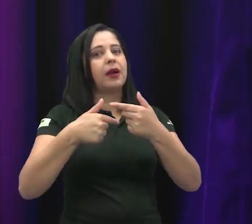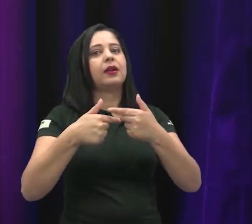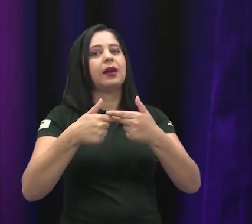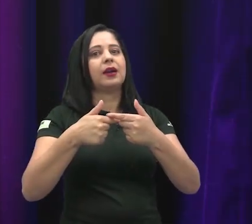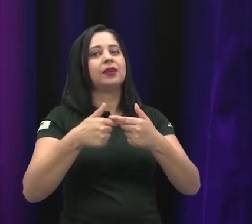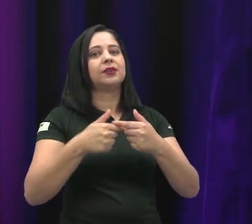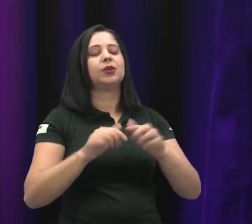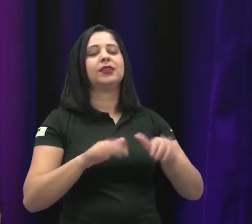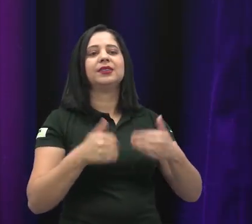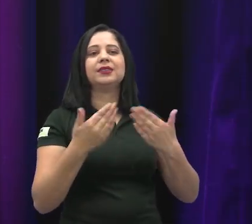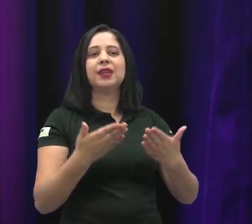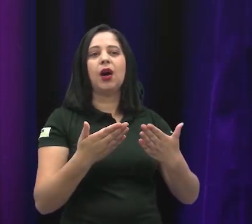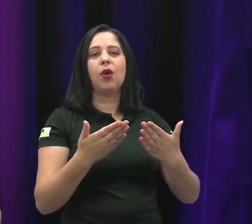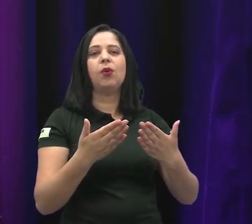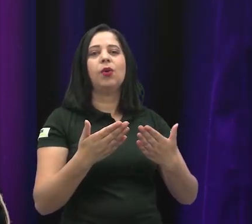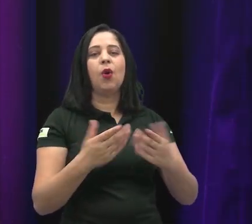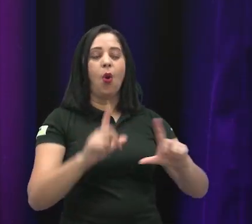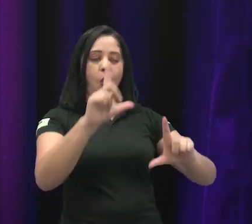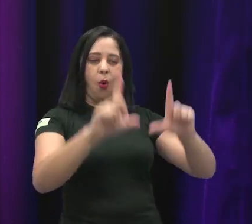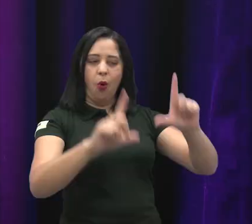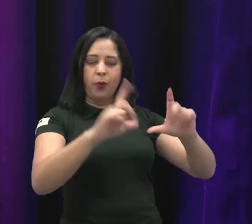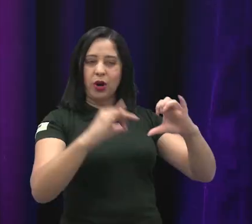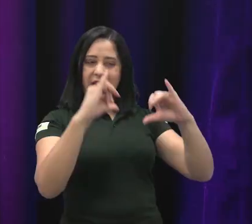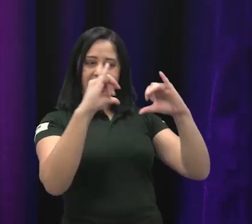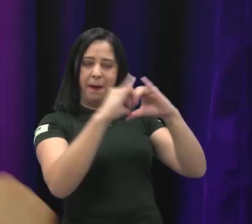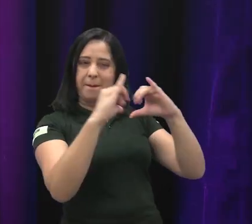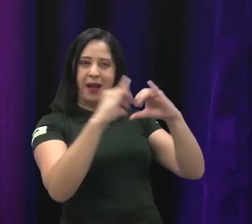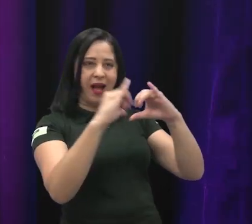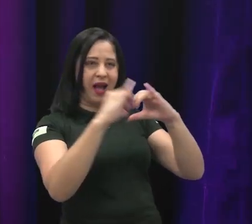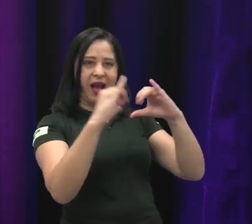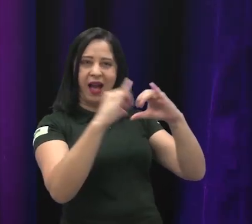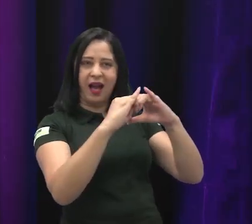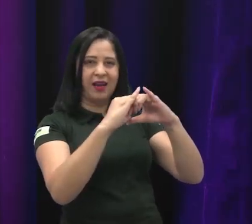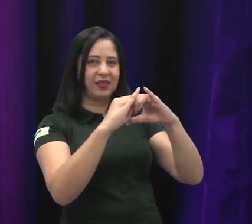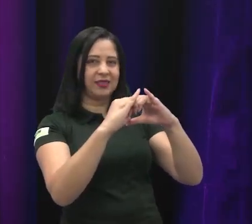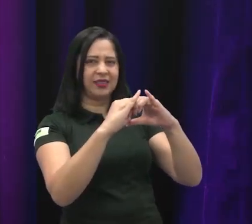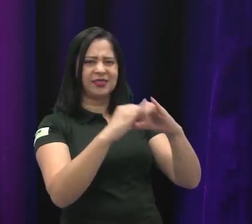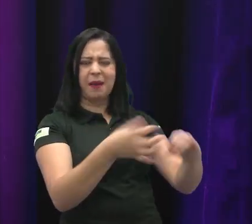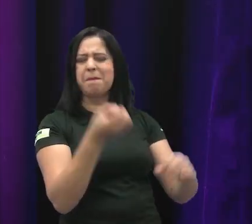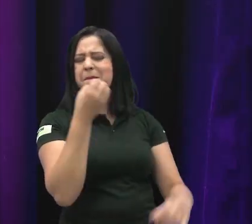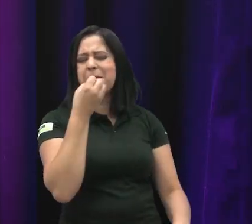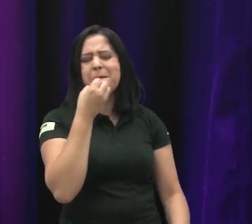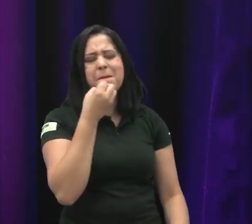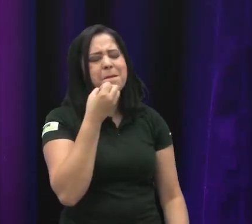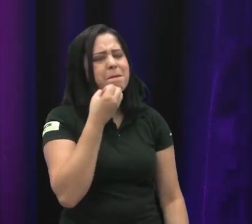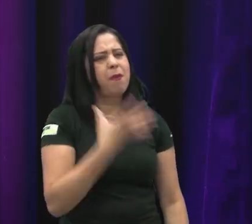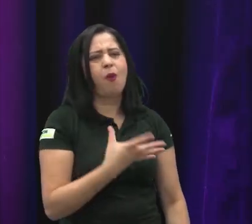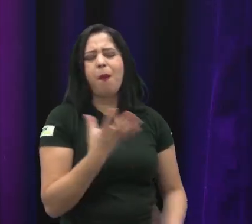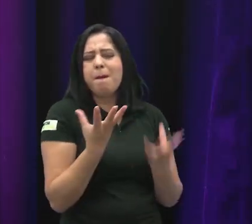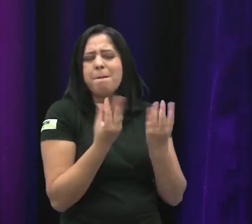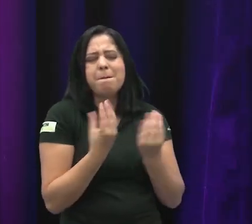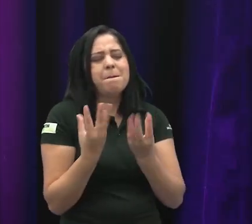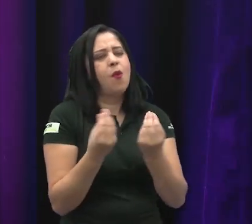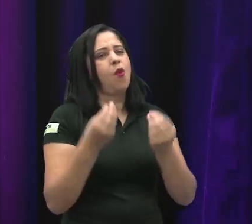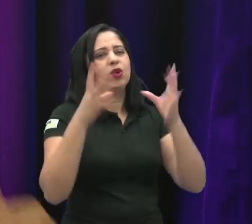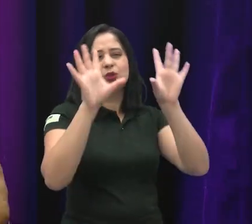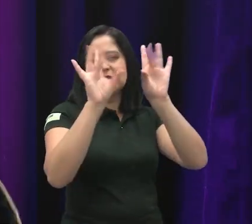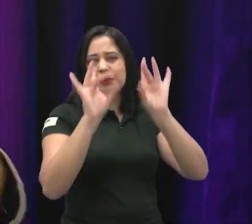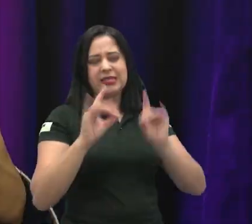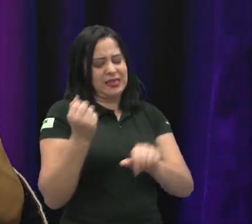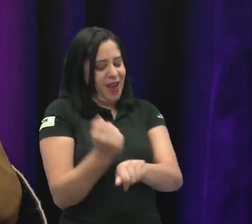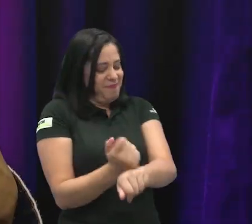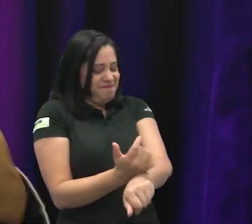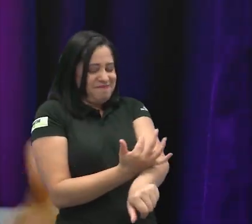né? De lançamento, mas esse em especial da ADAS. Procurem lá na playlist Vozes do Bem, que está muito, muito especial, ficou